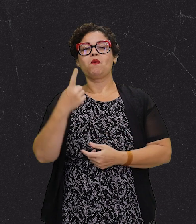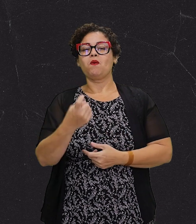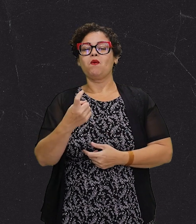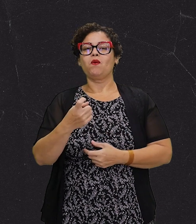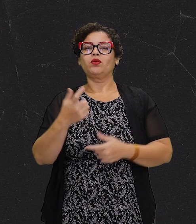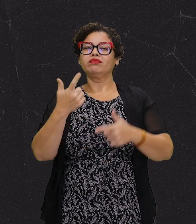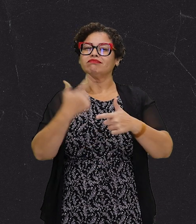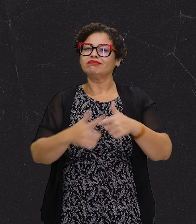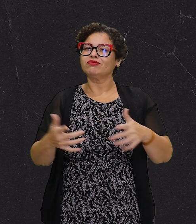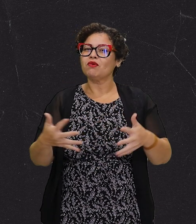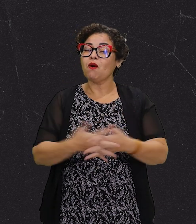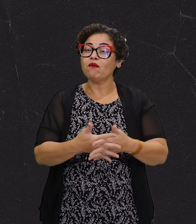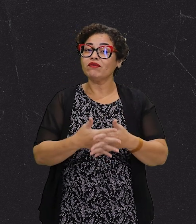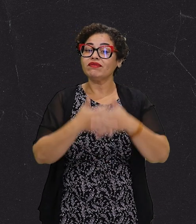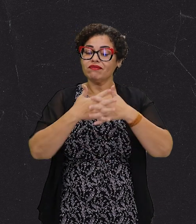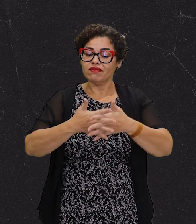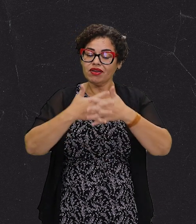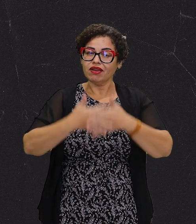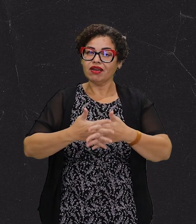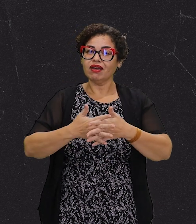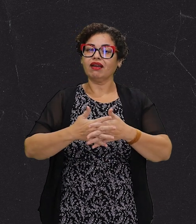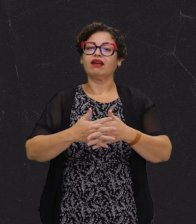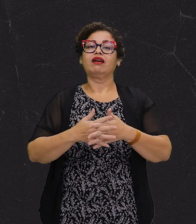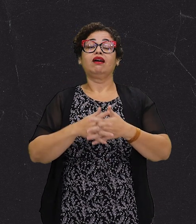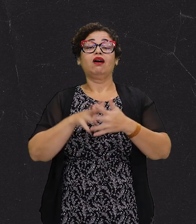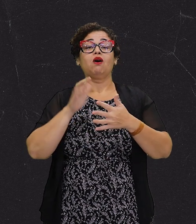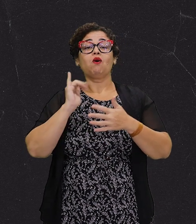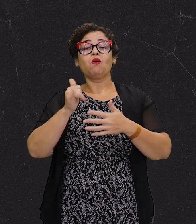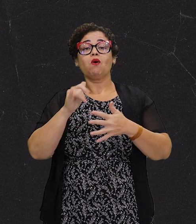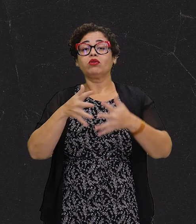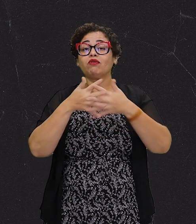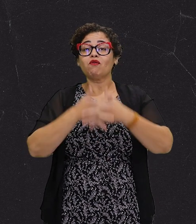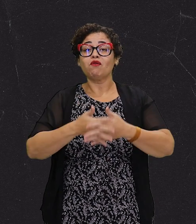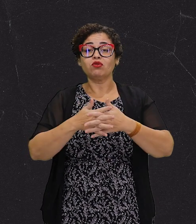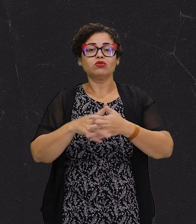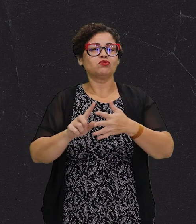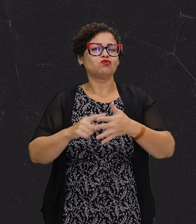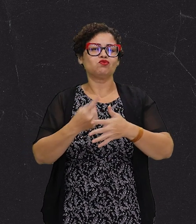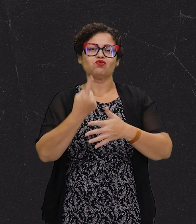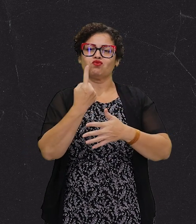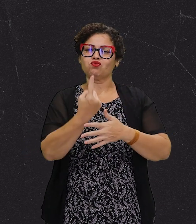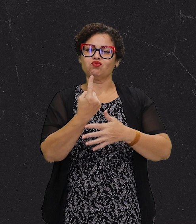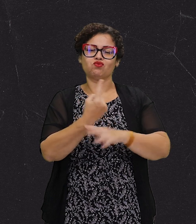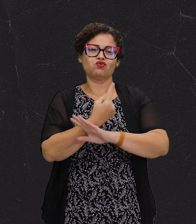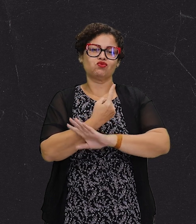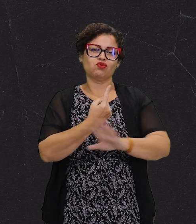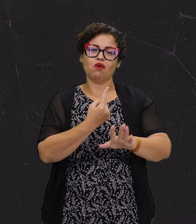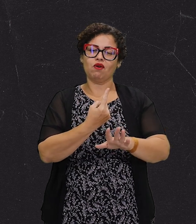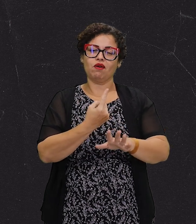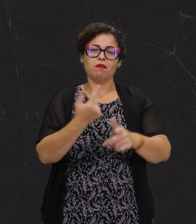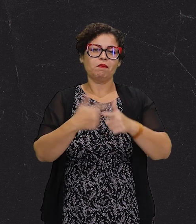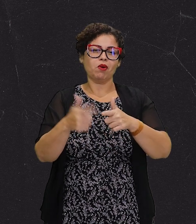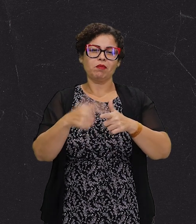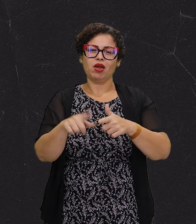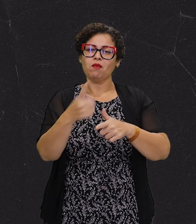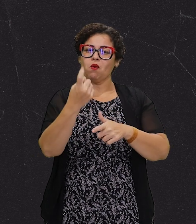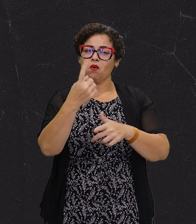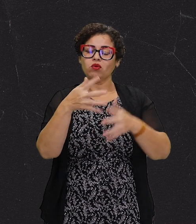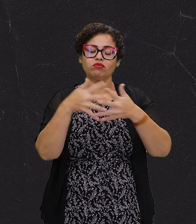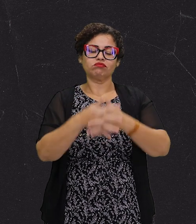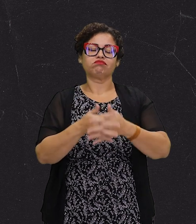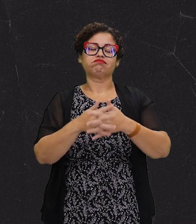único conflito. Geralmente, o conto gira em torno de um único conflito ou problema